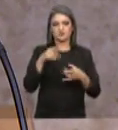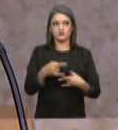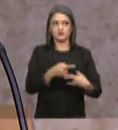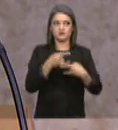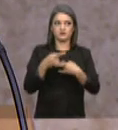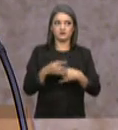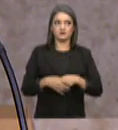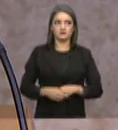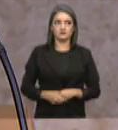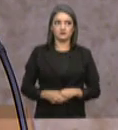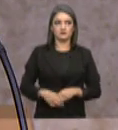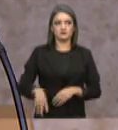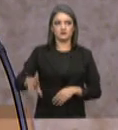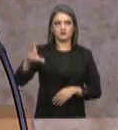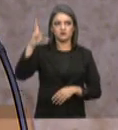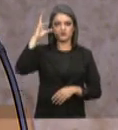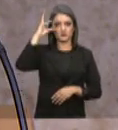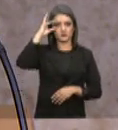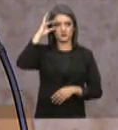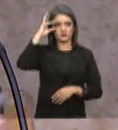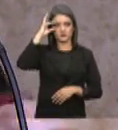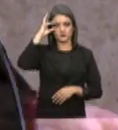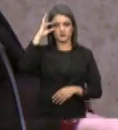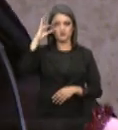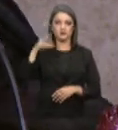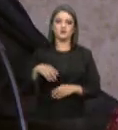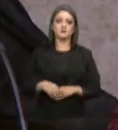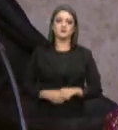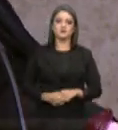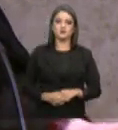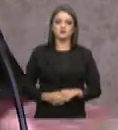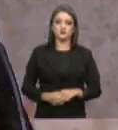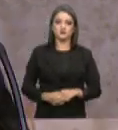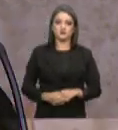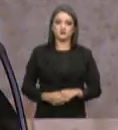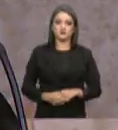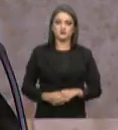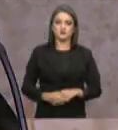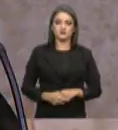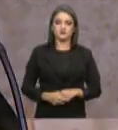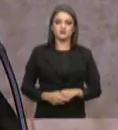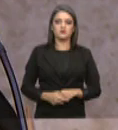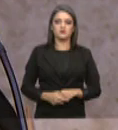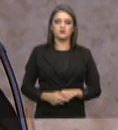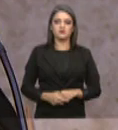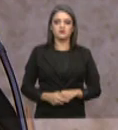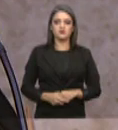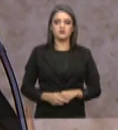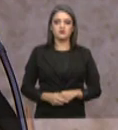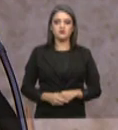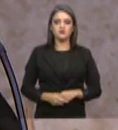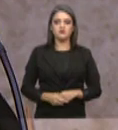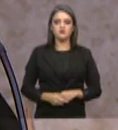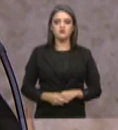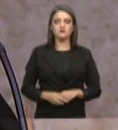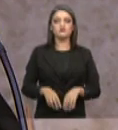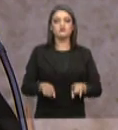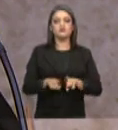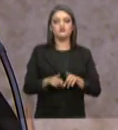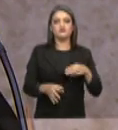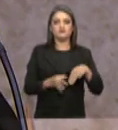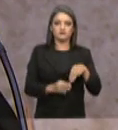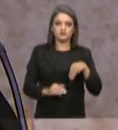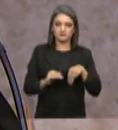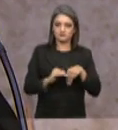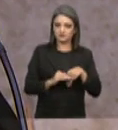Ministro André Mendonça e os muito queridos ministros de sempre